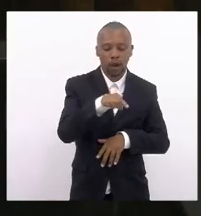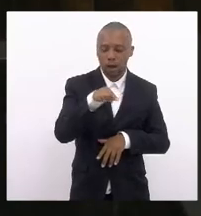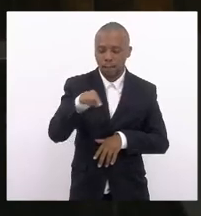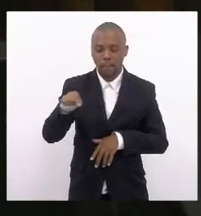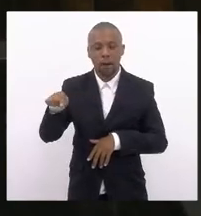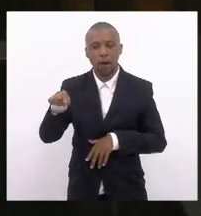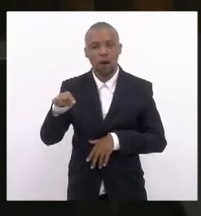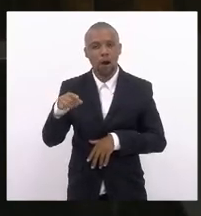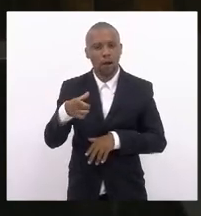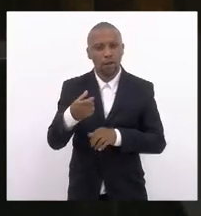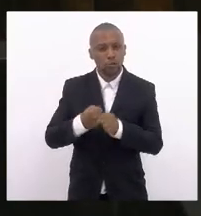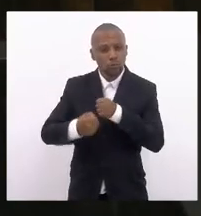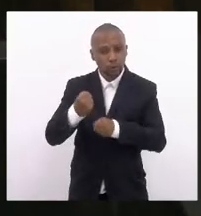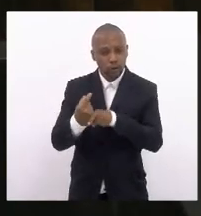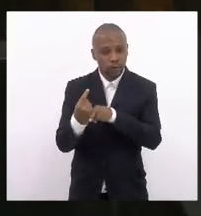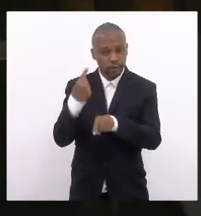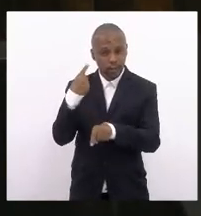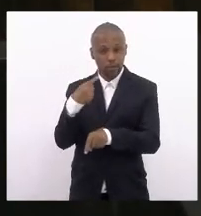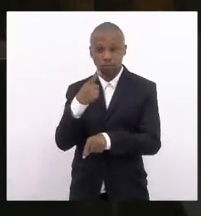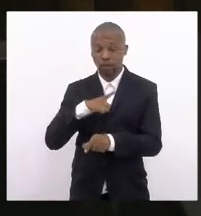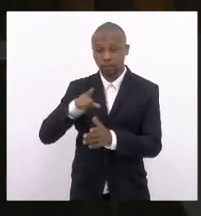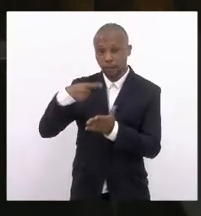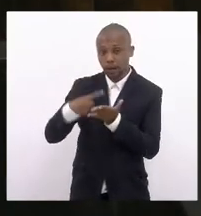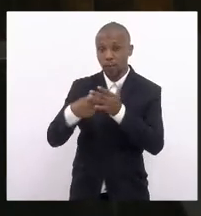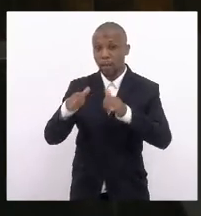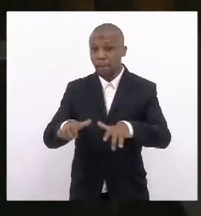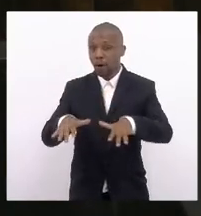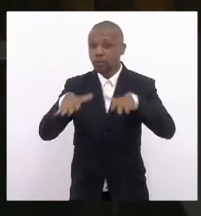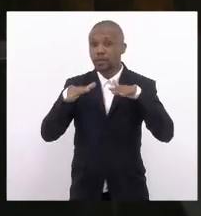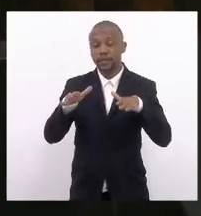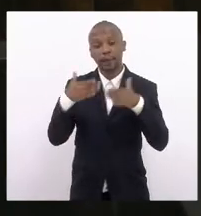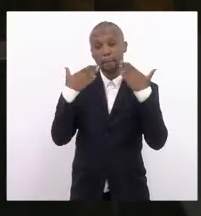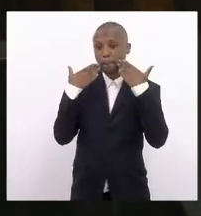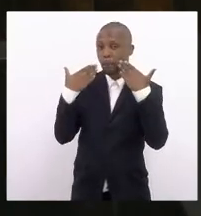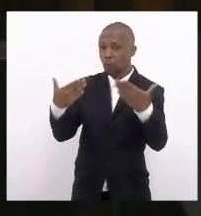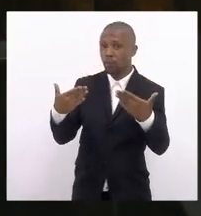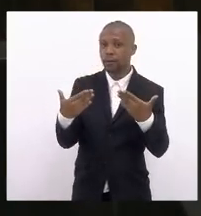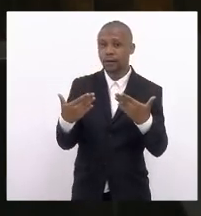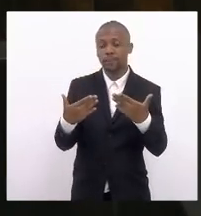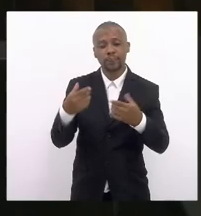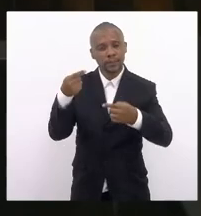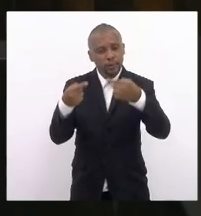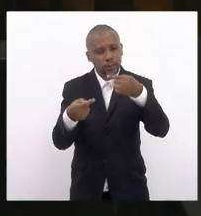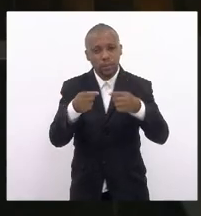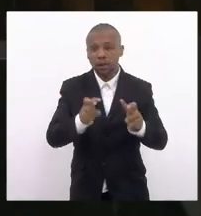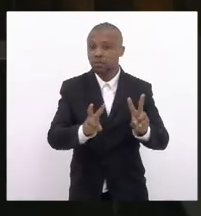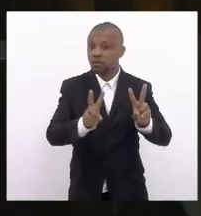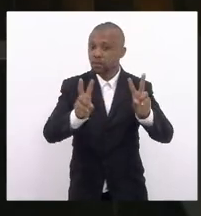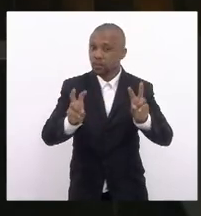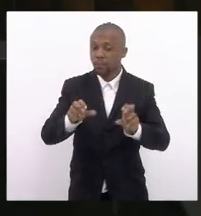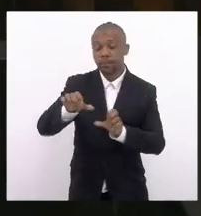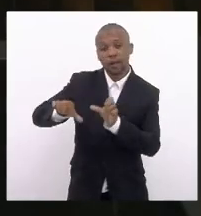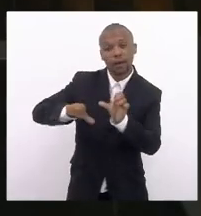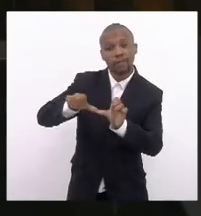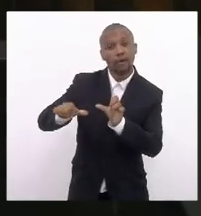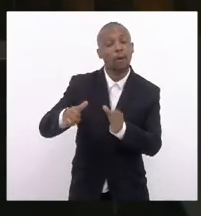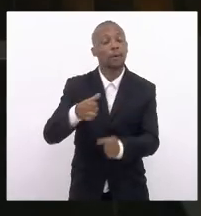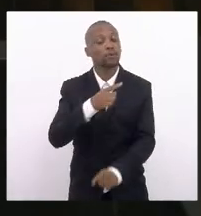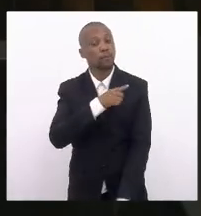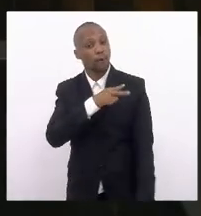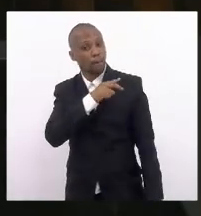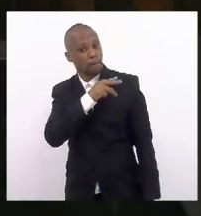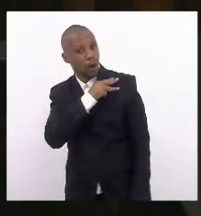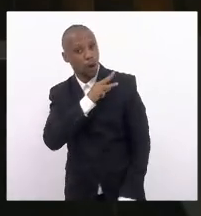fez audiência pública. Eu presidi na Comissão de Educação, debatendo esse tema da reforma do ensino médio. O governo do Estado veio para a